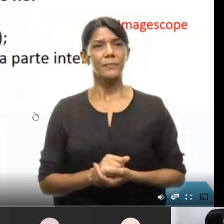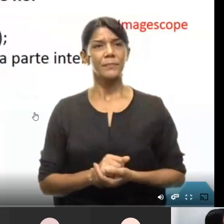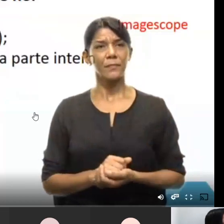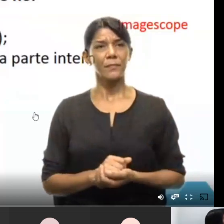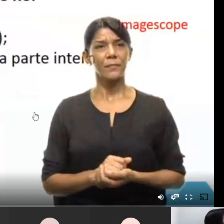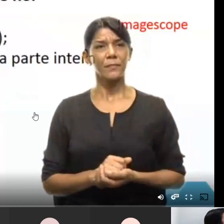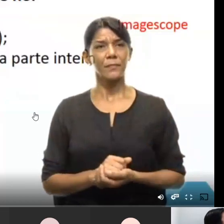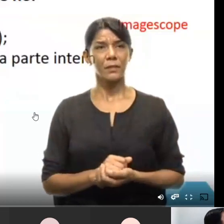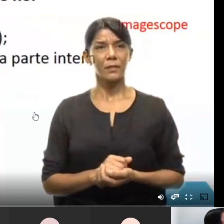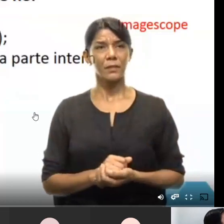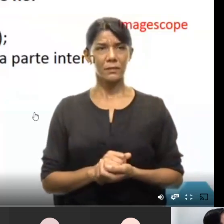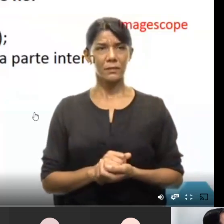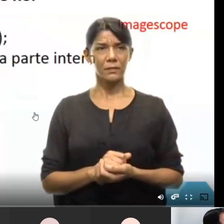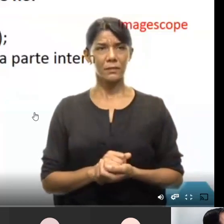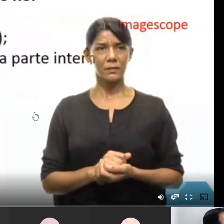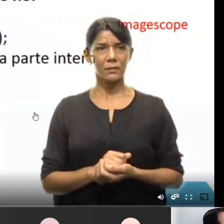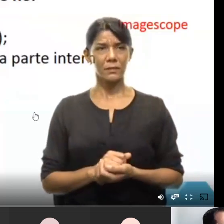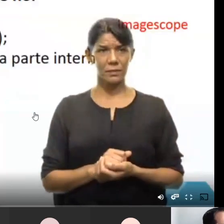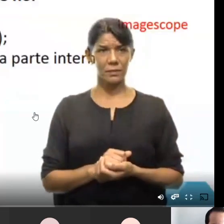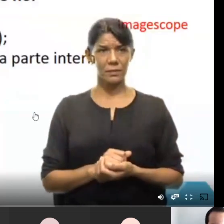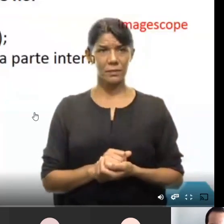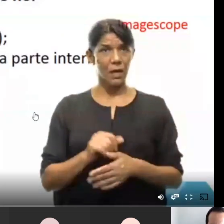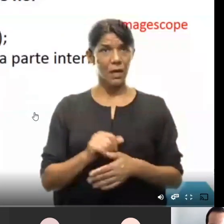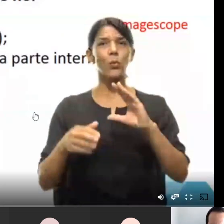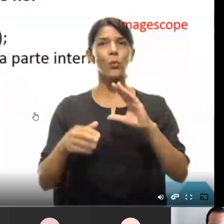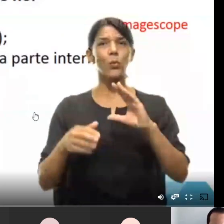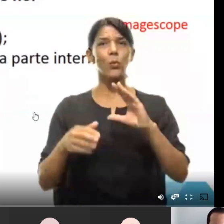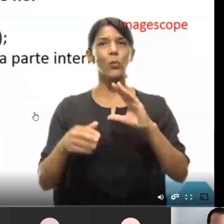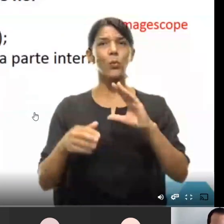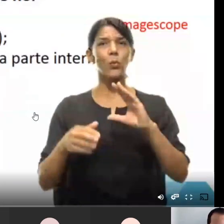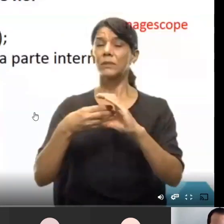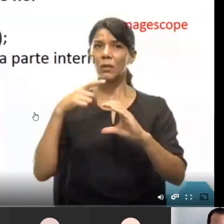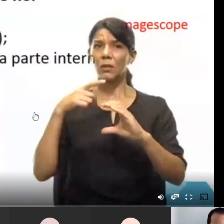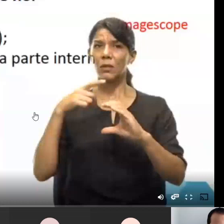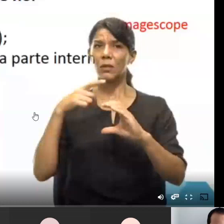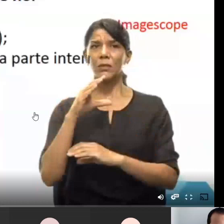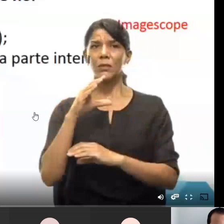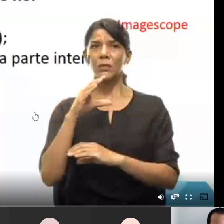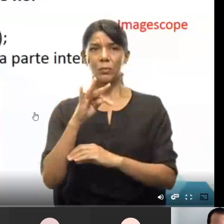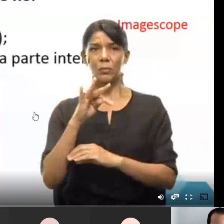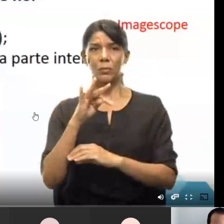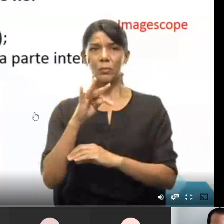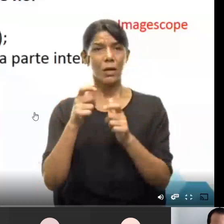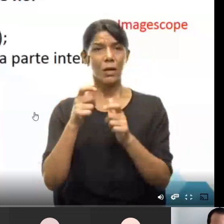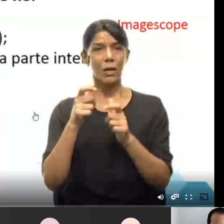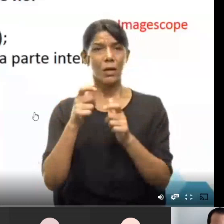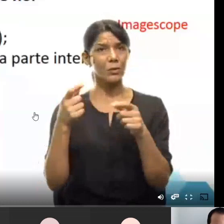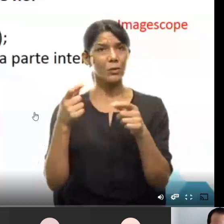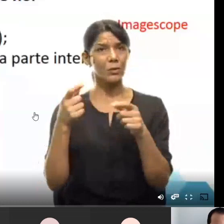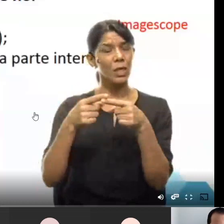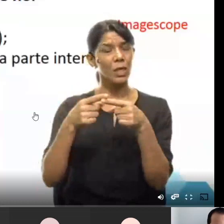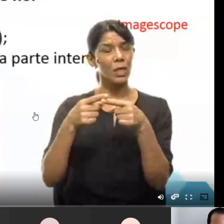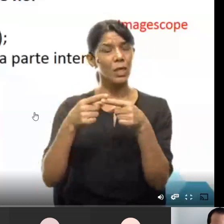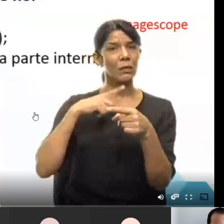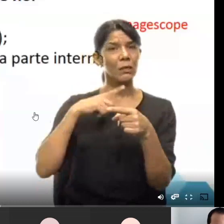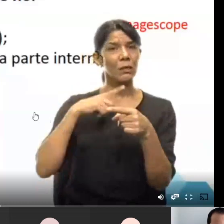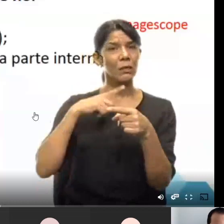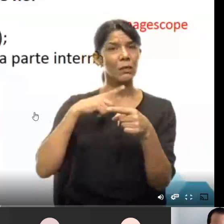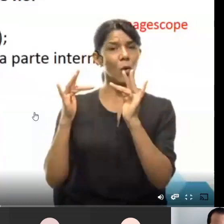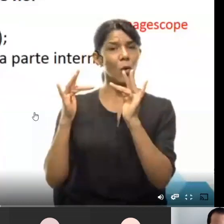Ainda, vamos verificar que algumas células possuem um citoplasma aumentado, devido justamente ao